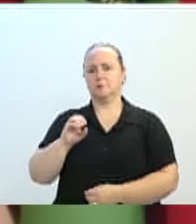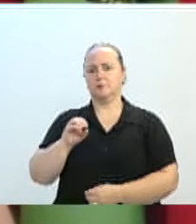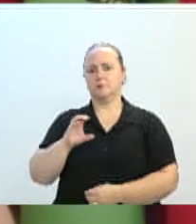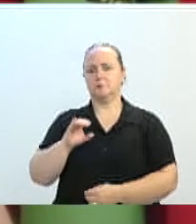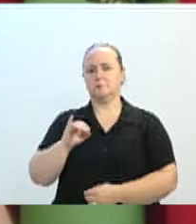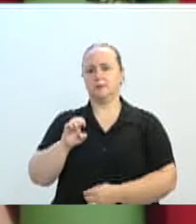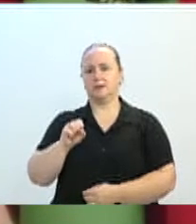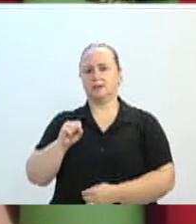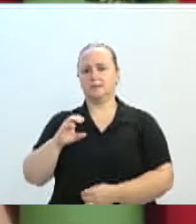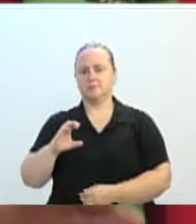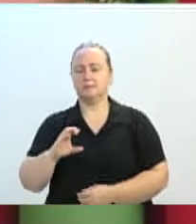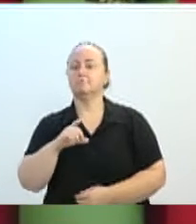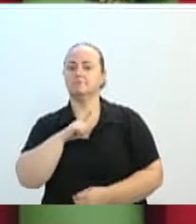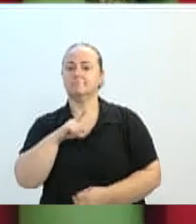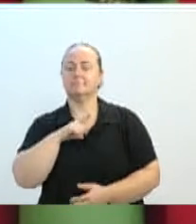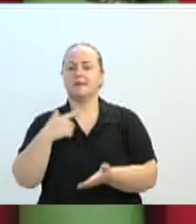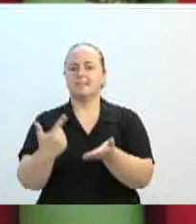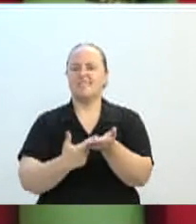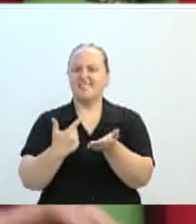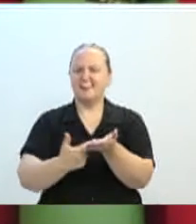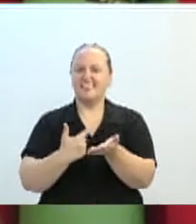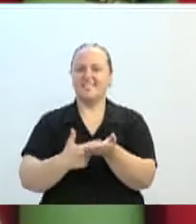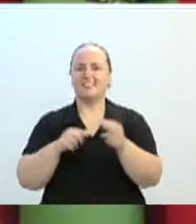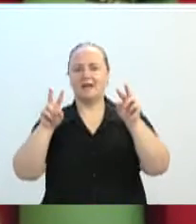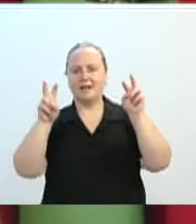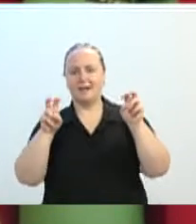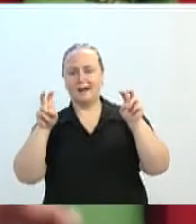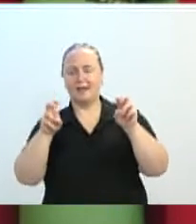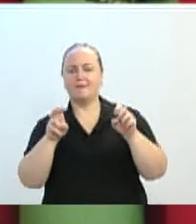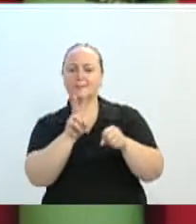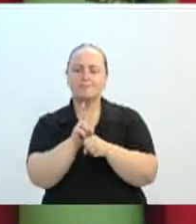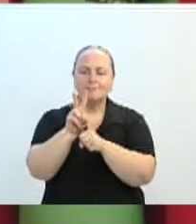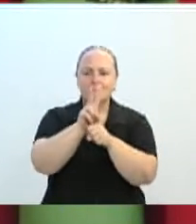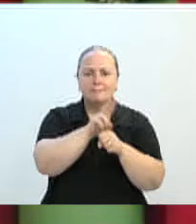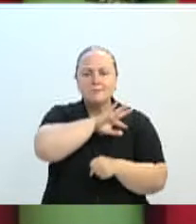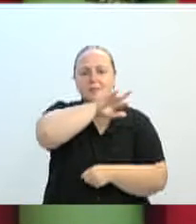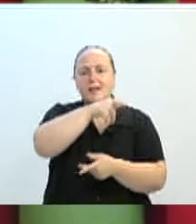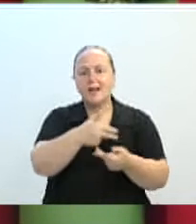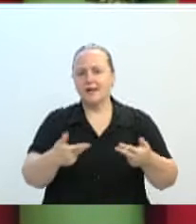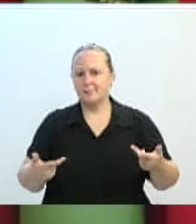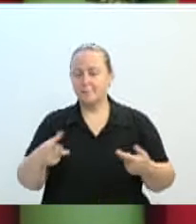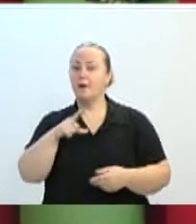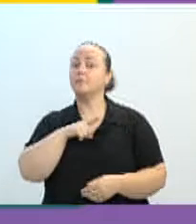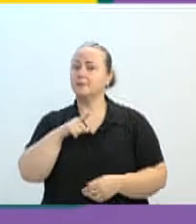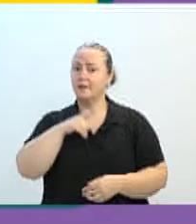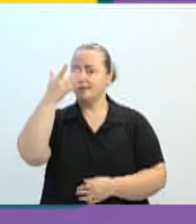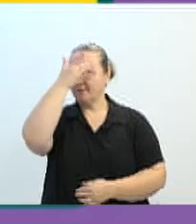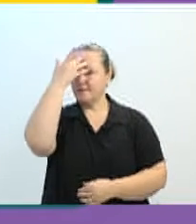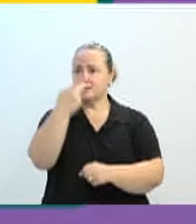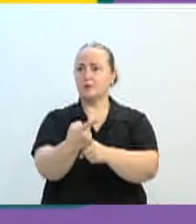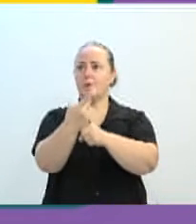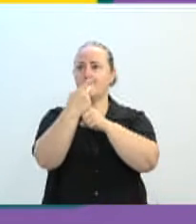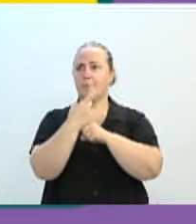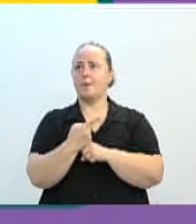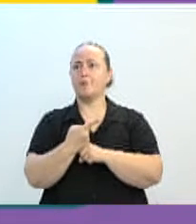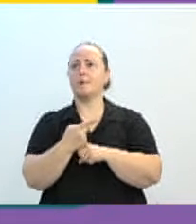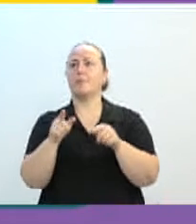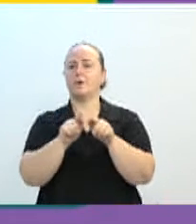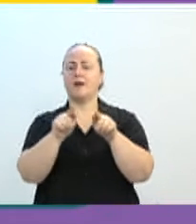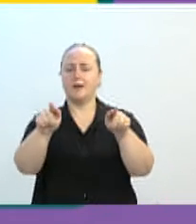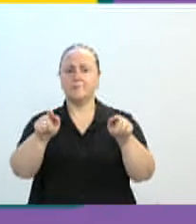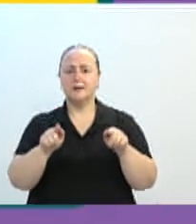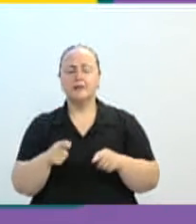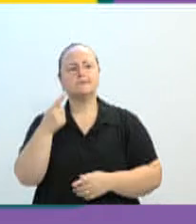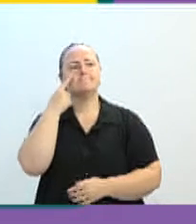de proteção animal eu tinha falado algumas semanas aqui na Câmara de Vereadores procuraram no nosso gabinete divulgando